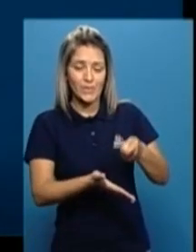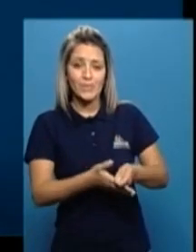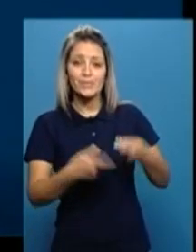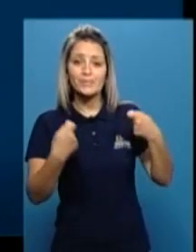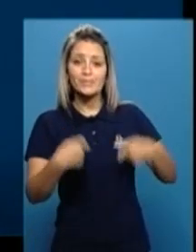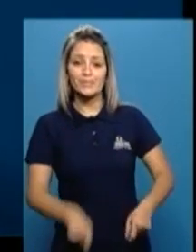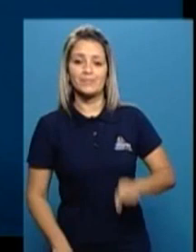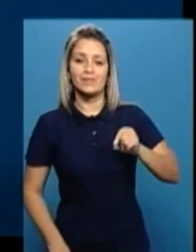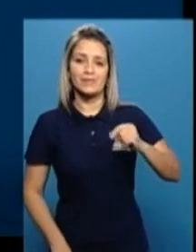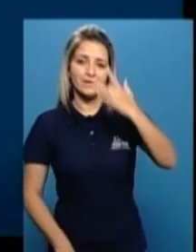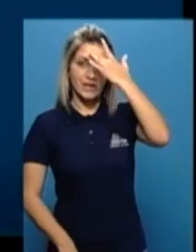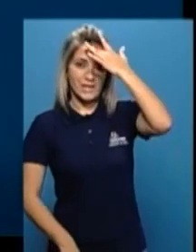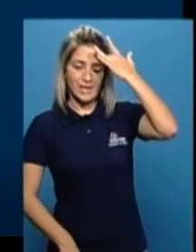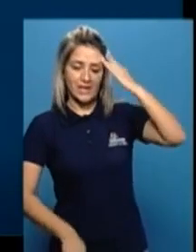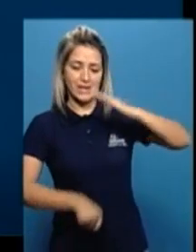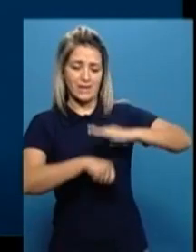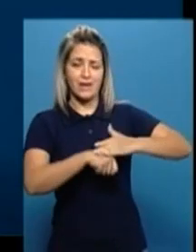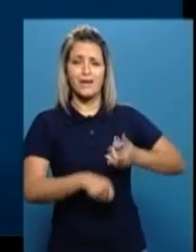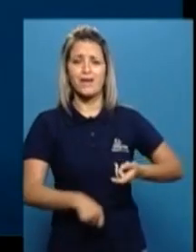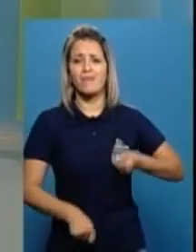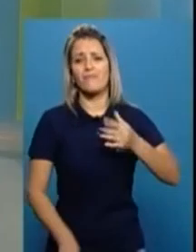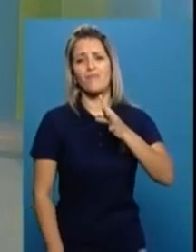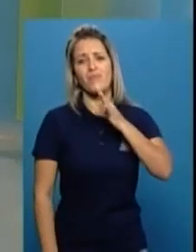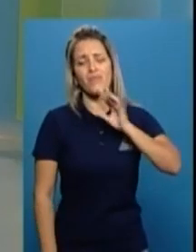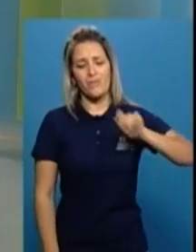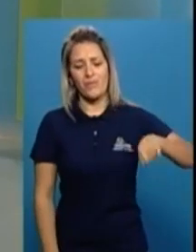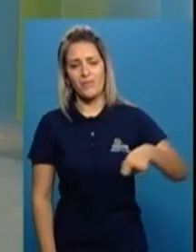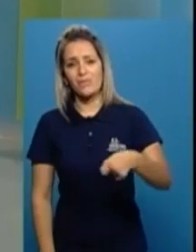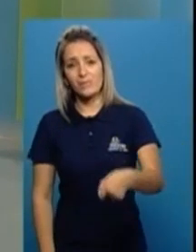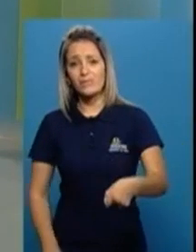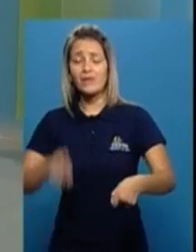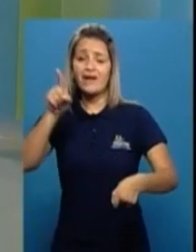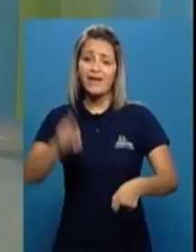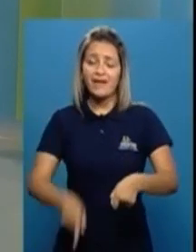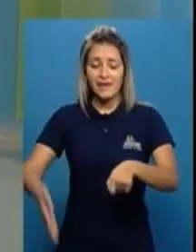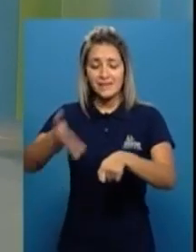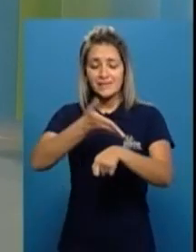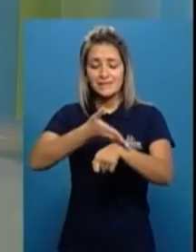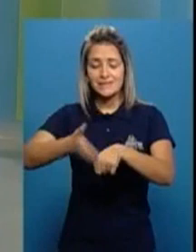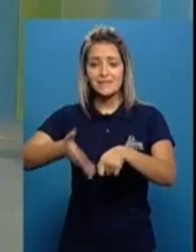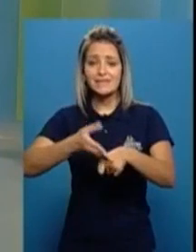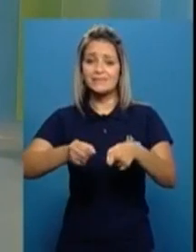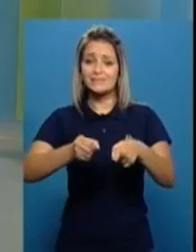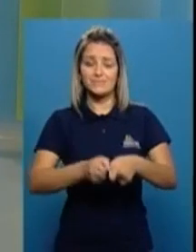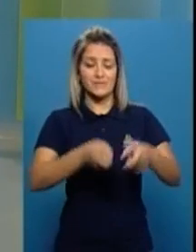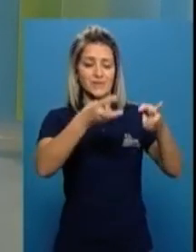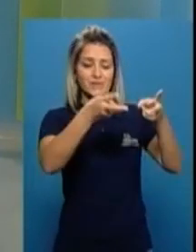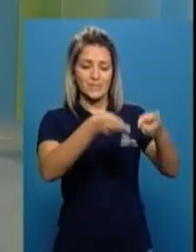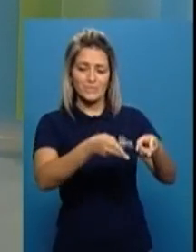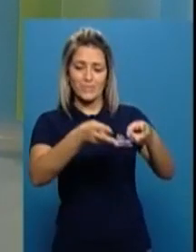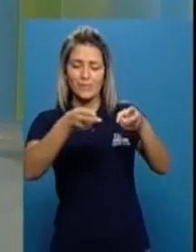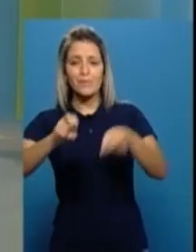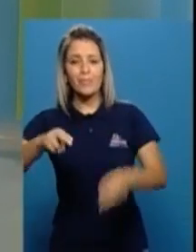de mão de obra pouco habilidosa, treinada para a execução de tarefas repetitivas.